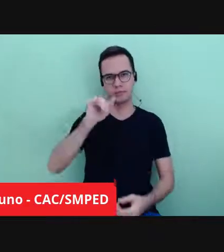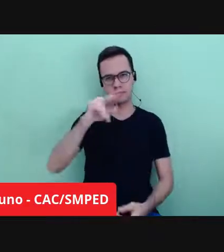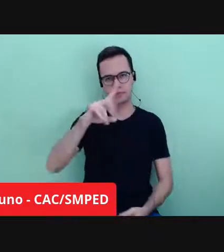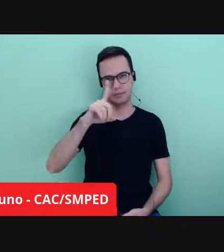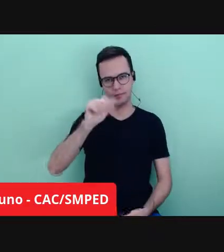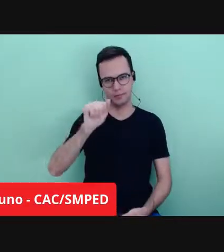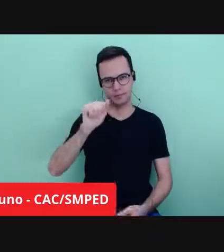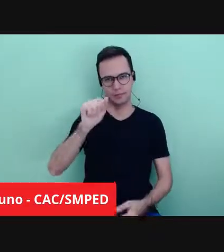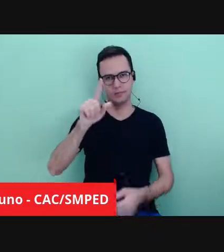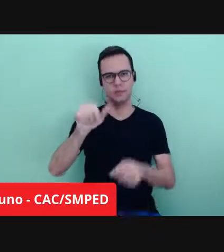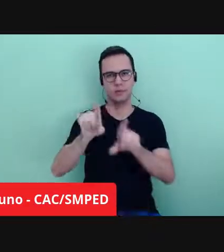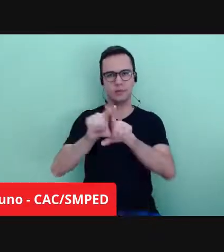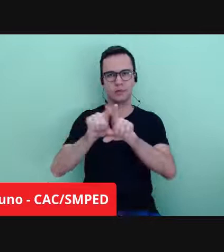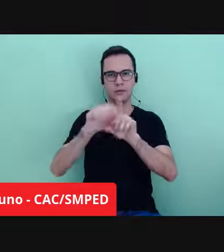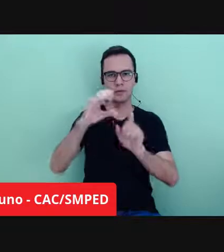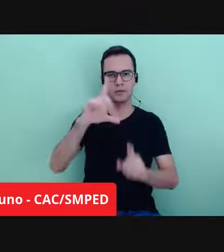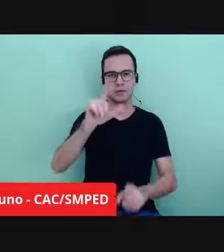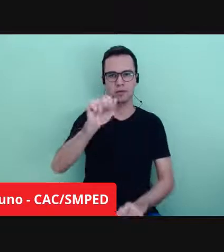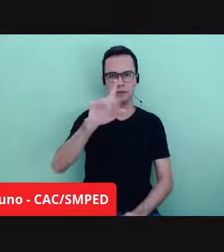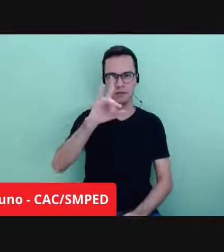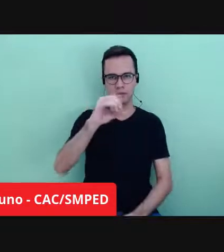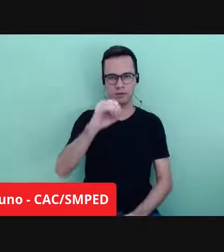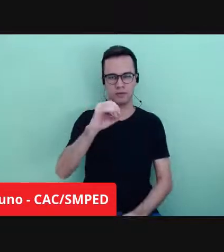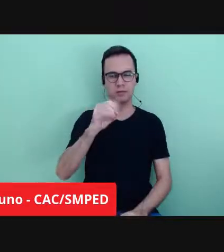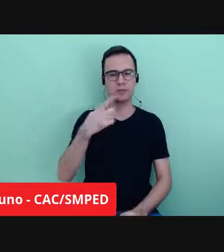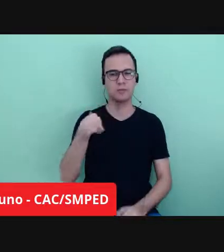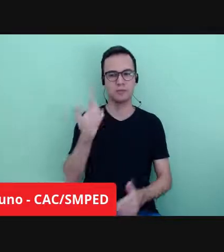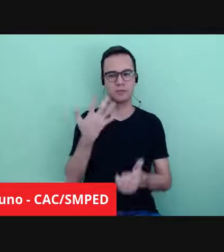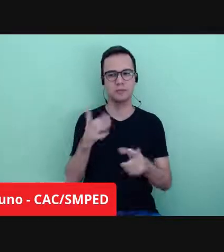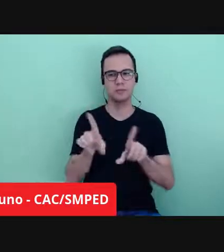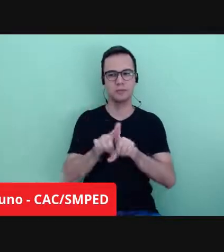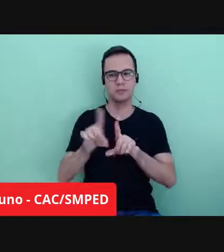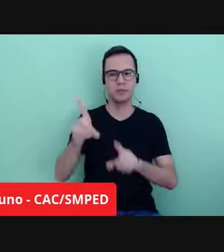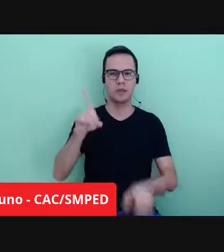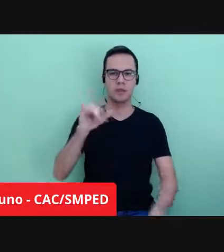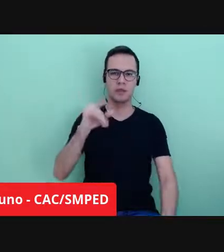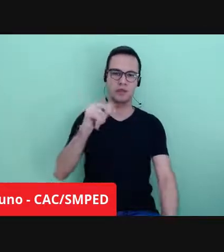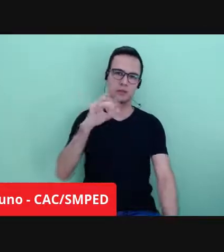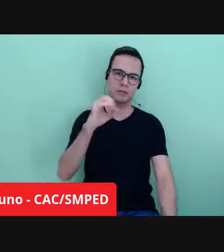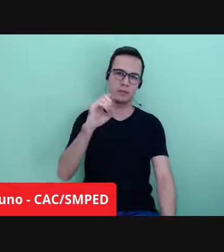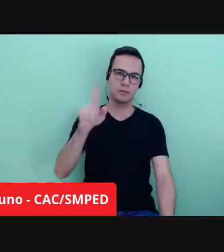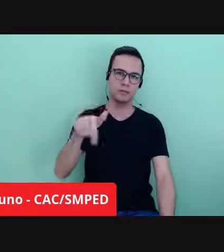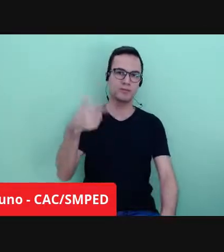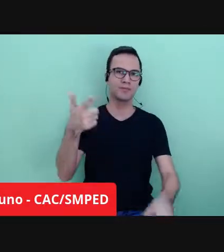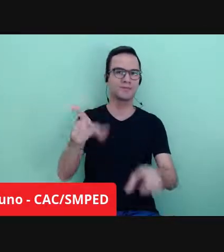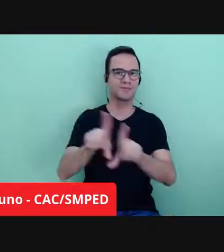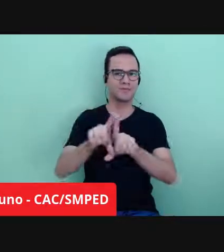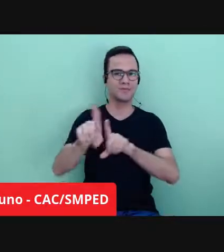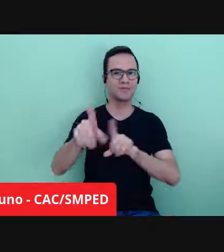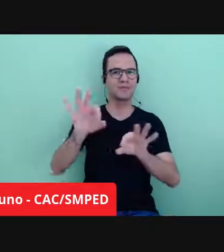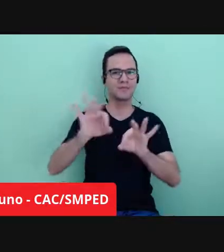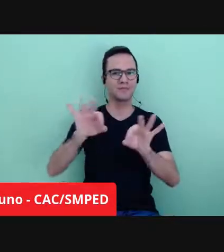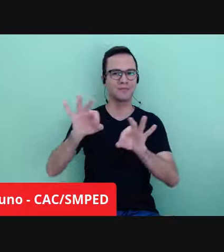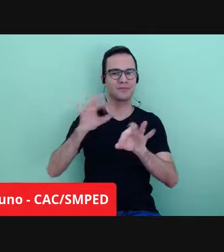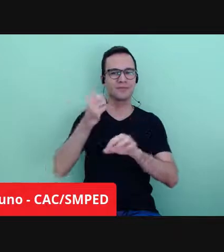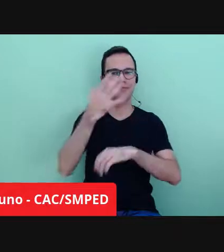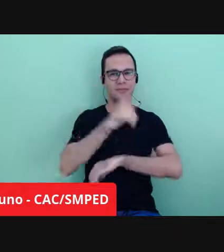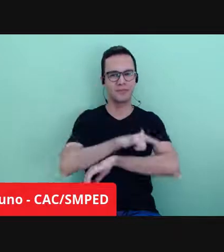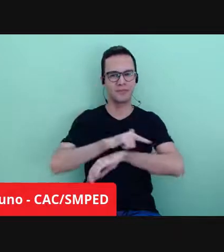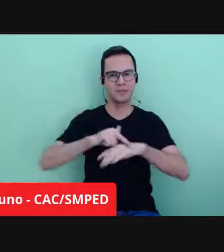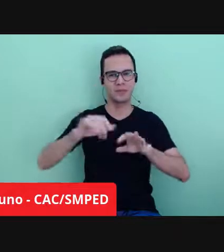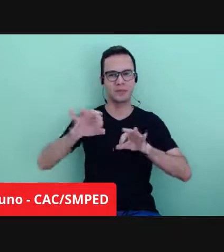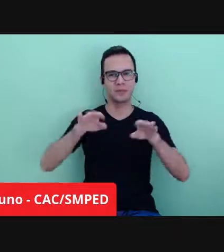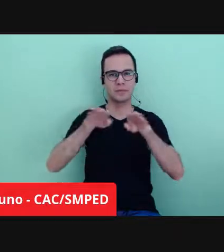Cláudio por esse diálogo. E o Danilo também, por toda a gentileza nesse processo da gente construir essa mesa